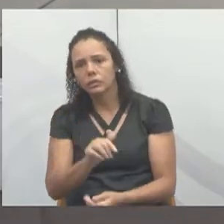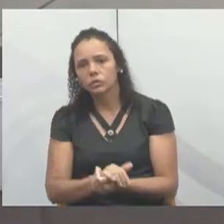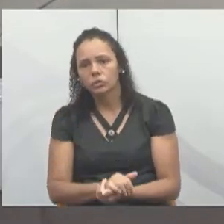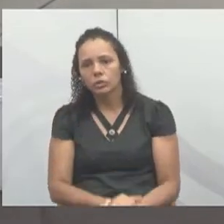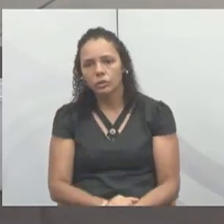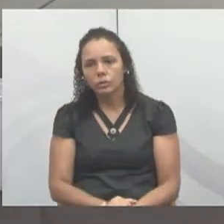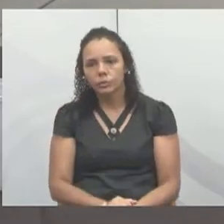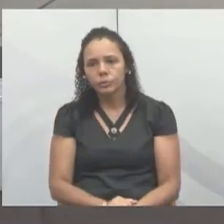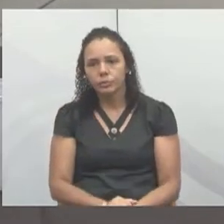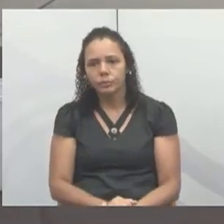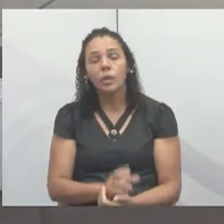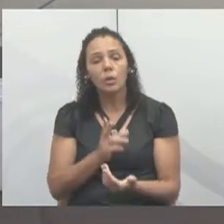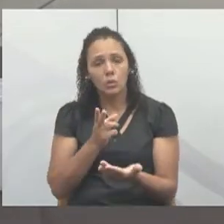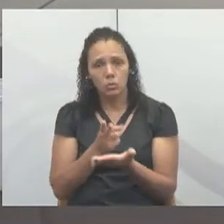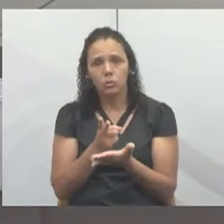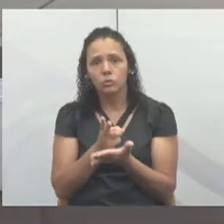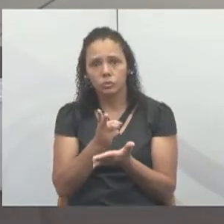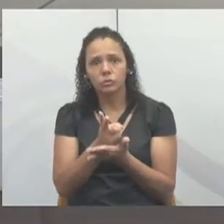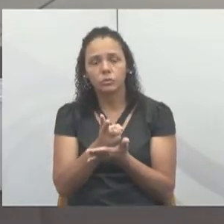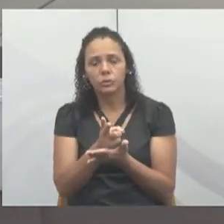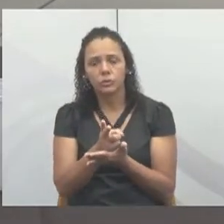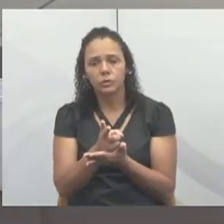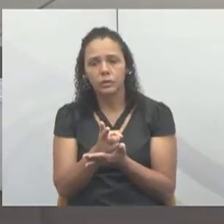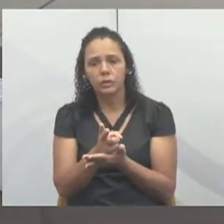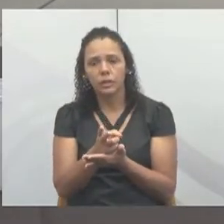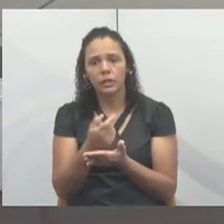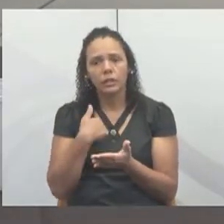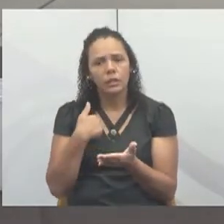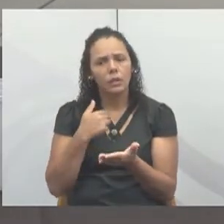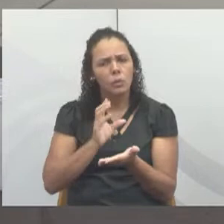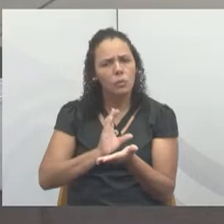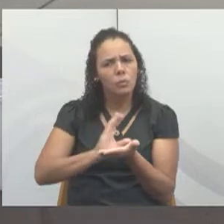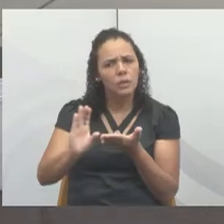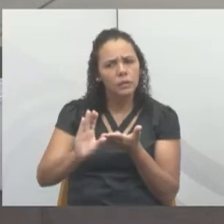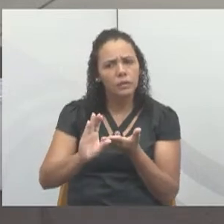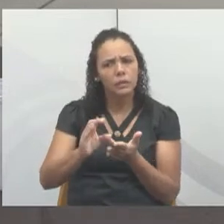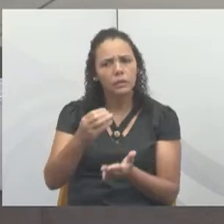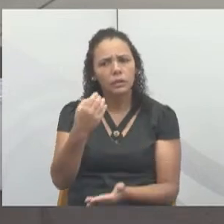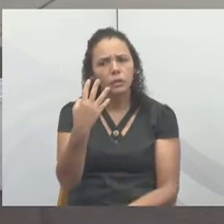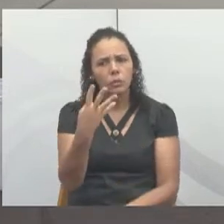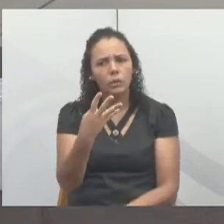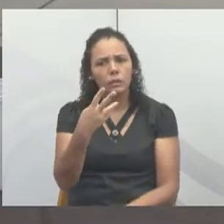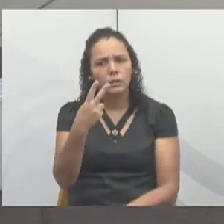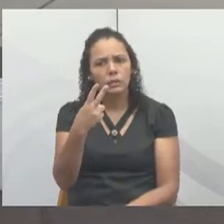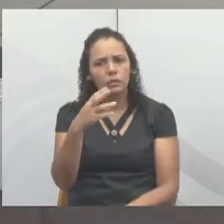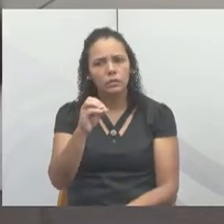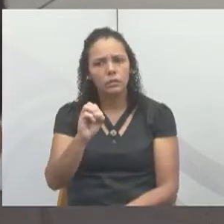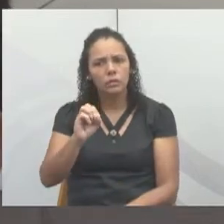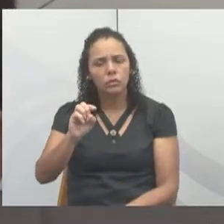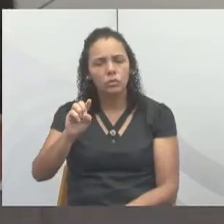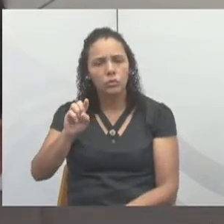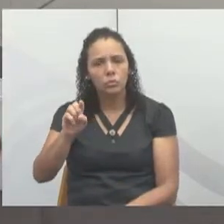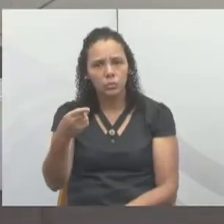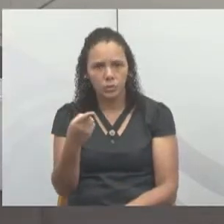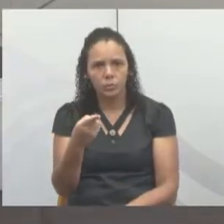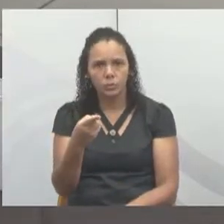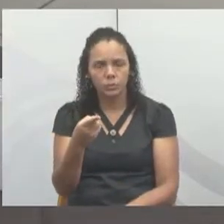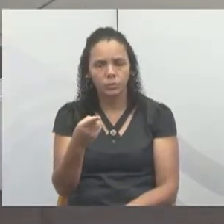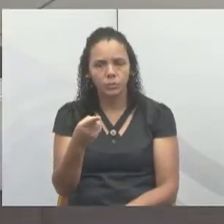acho que não parou de fazer lá, e lá eu mandei para lá 420 mil de emenda